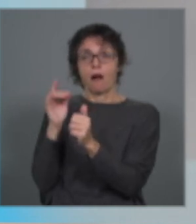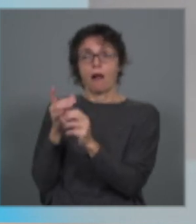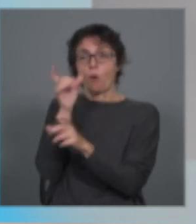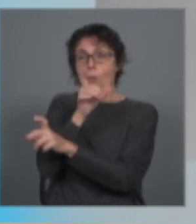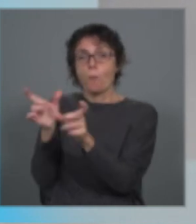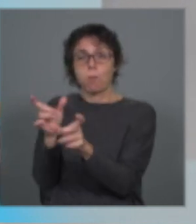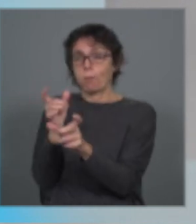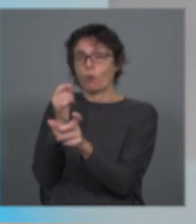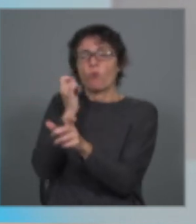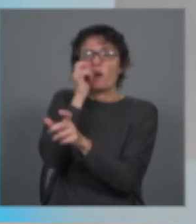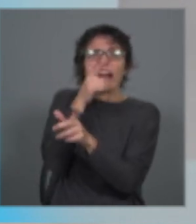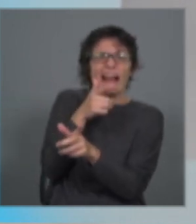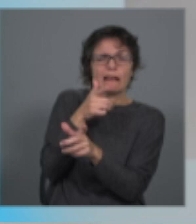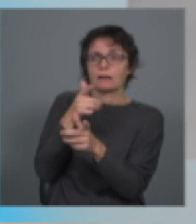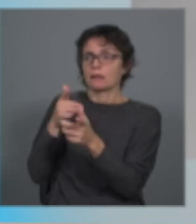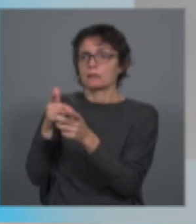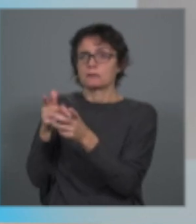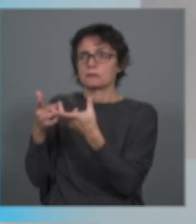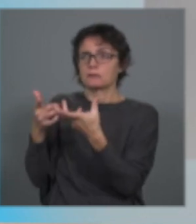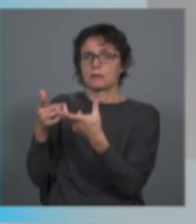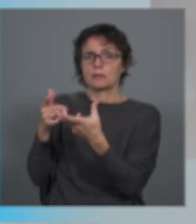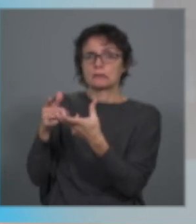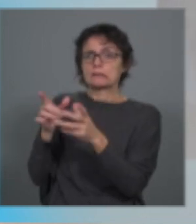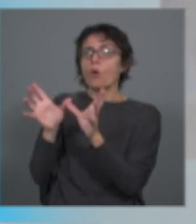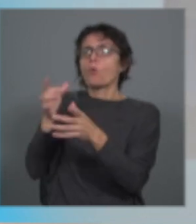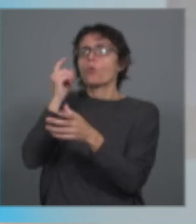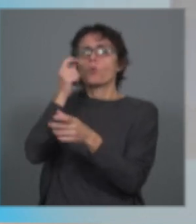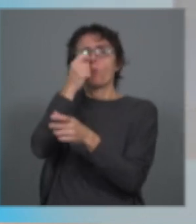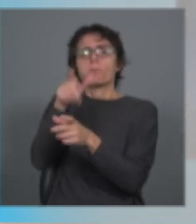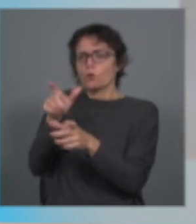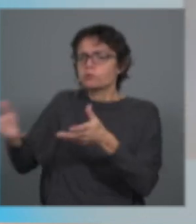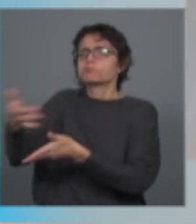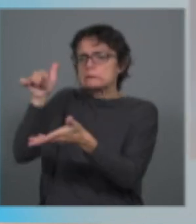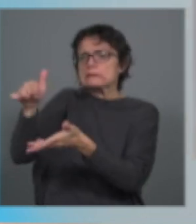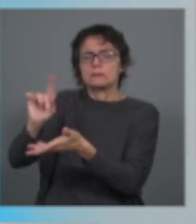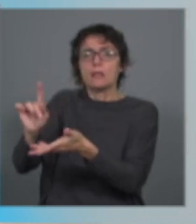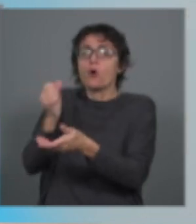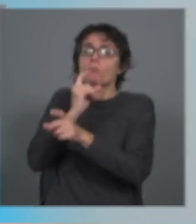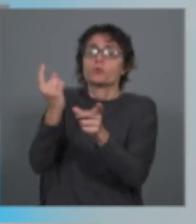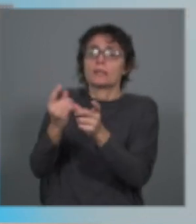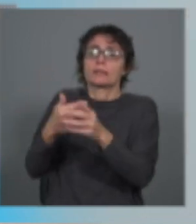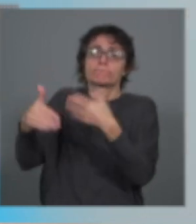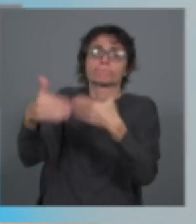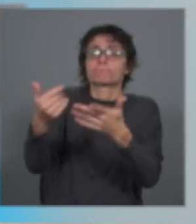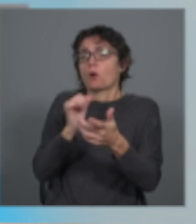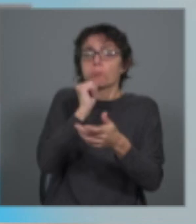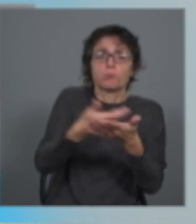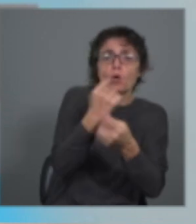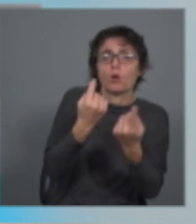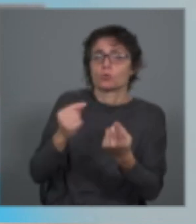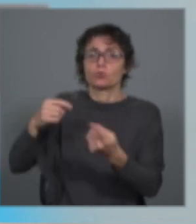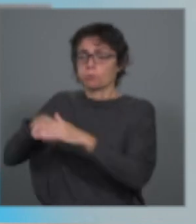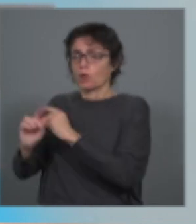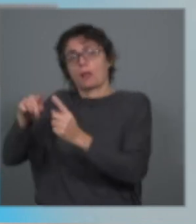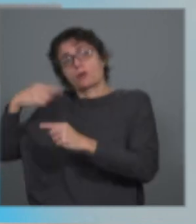perceber o que é, já nasceram umas, já morreram outras, e portanto não conseguimos quantificar exatamente aquilo. Bem, mas que existem, como se dizia antigamente